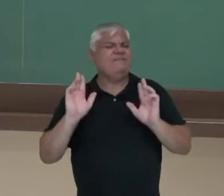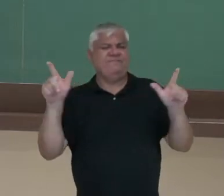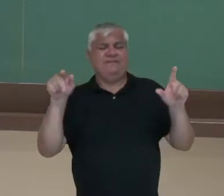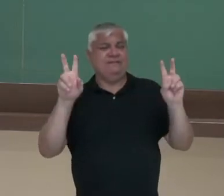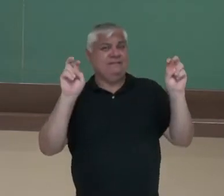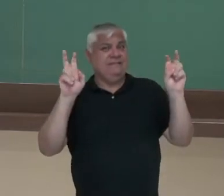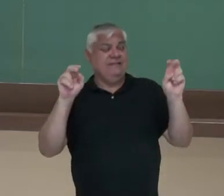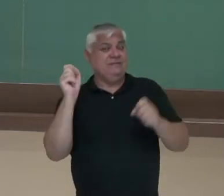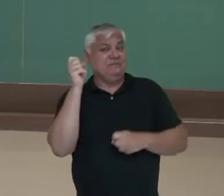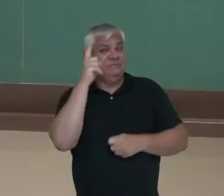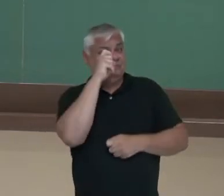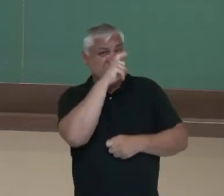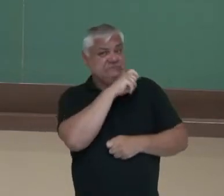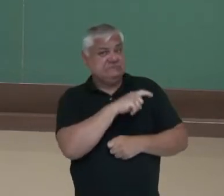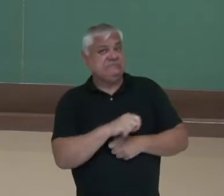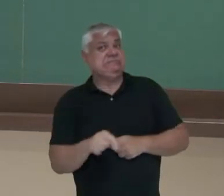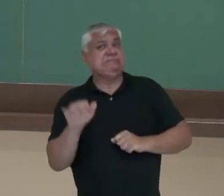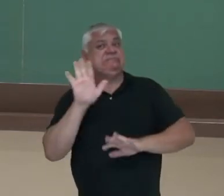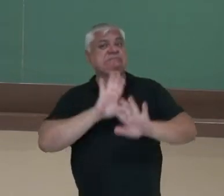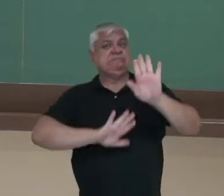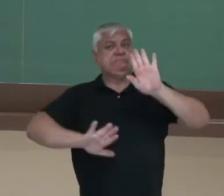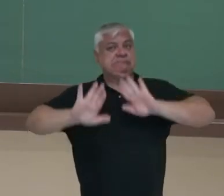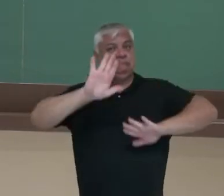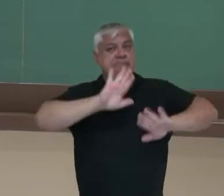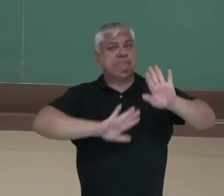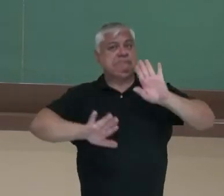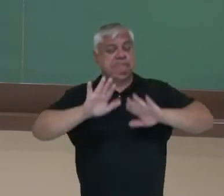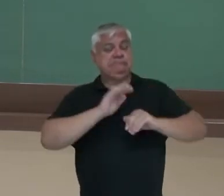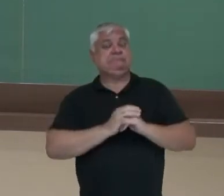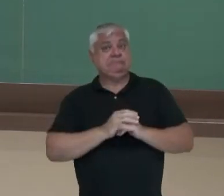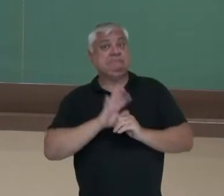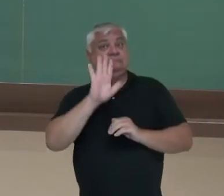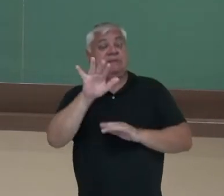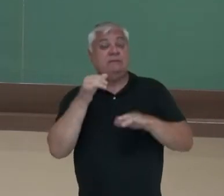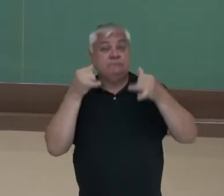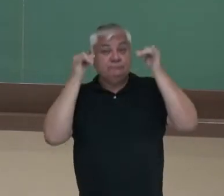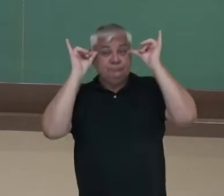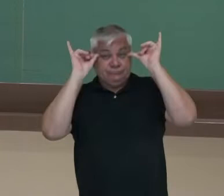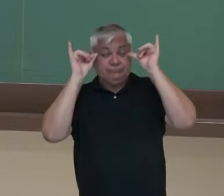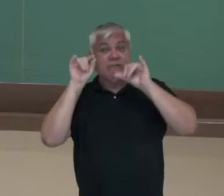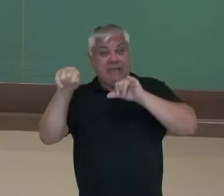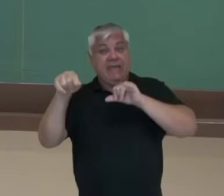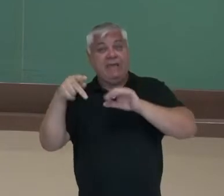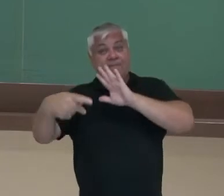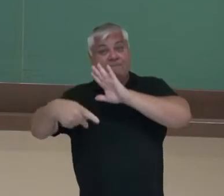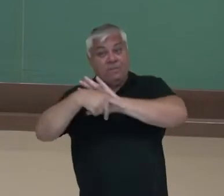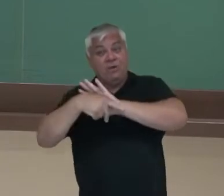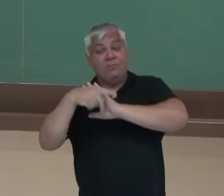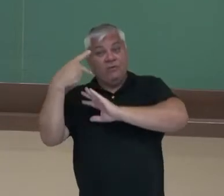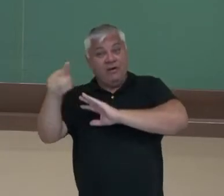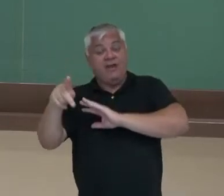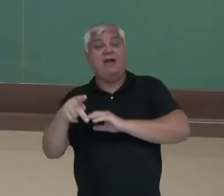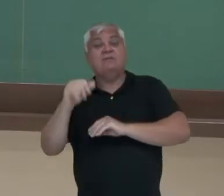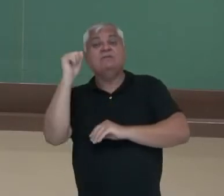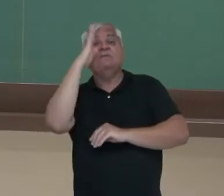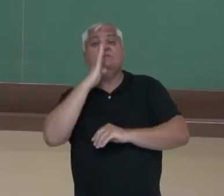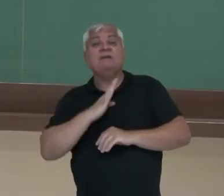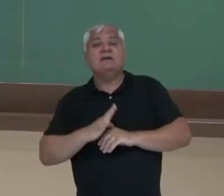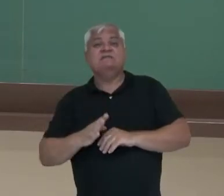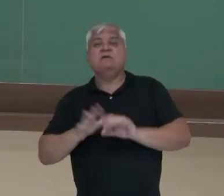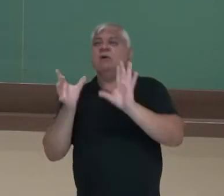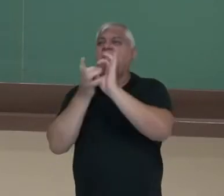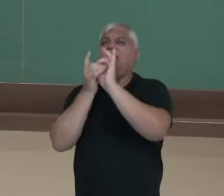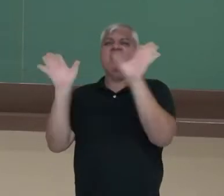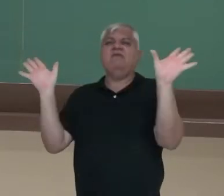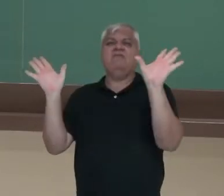e vai em vários pontos aí. Por enquanto a pecuária extensiva, que é principalmente utilizada no Brasil, mas também pensa no Brasil, né, o